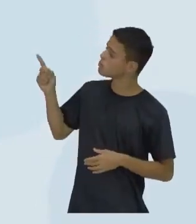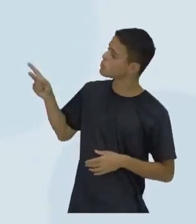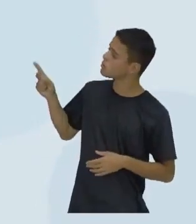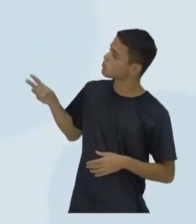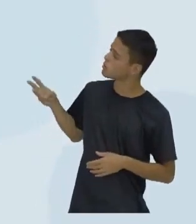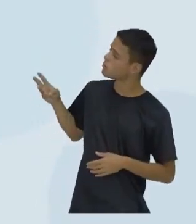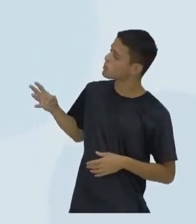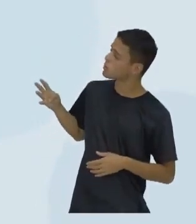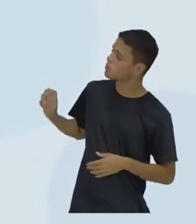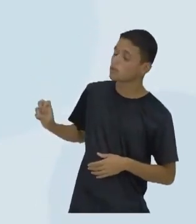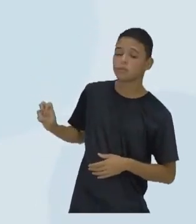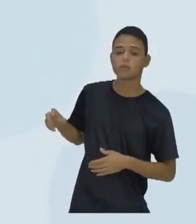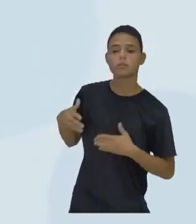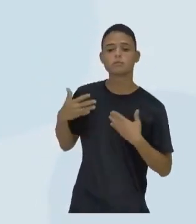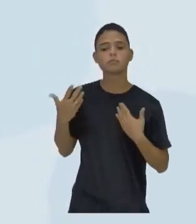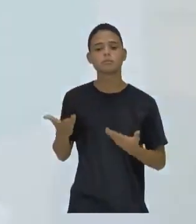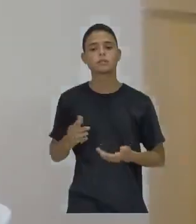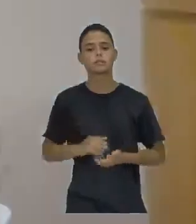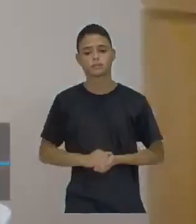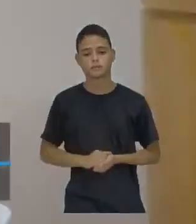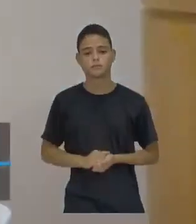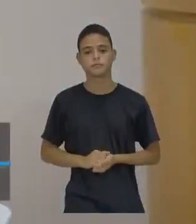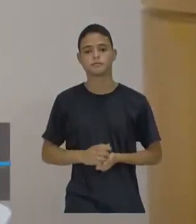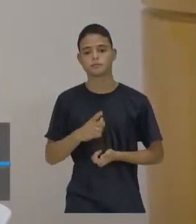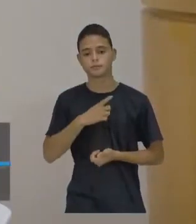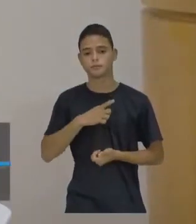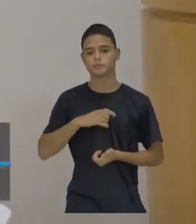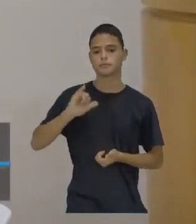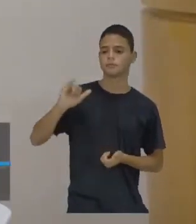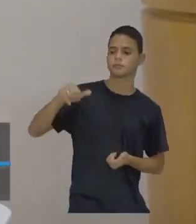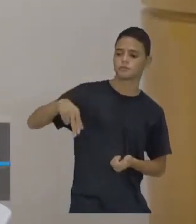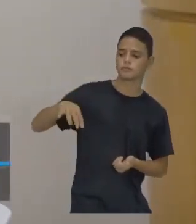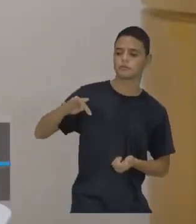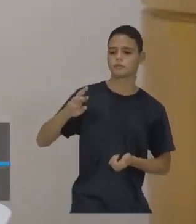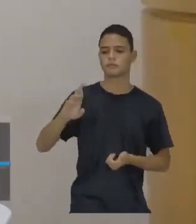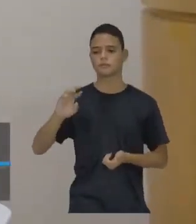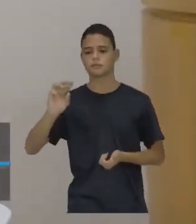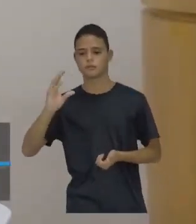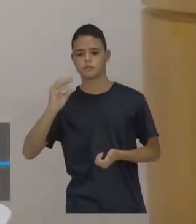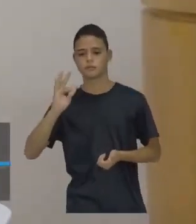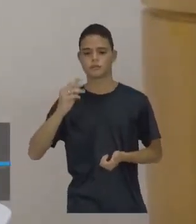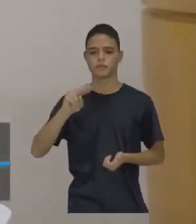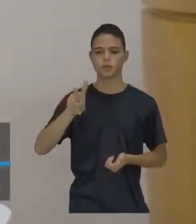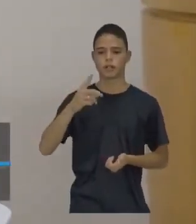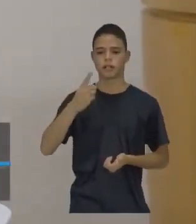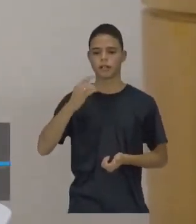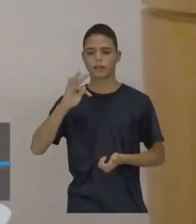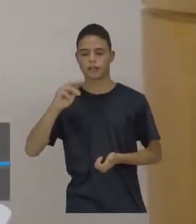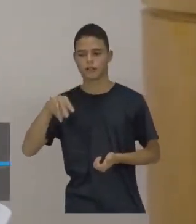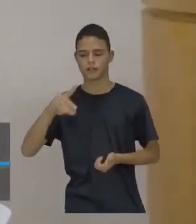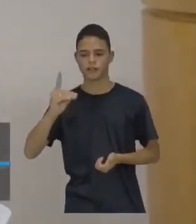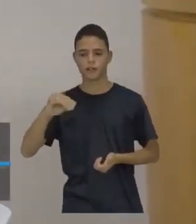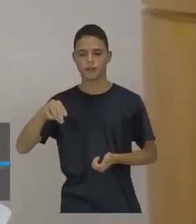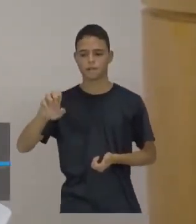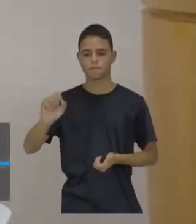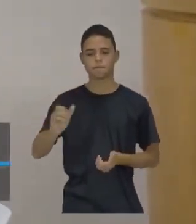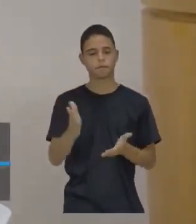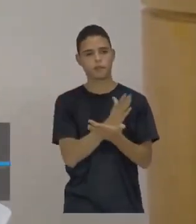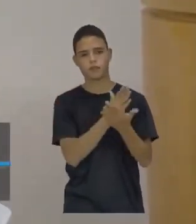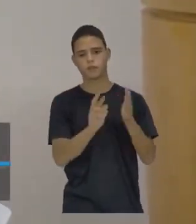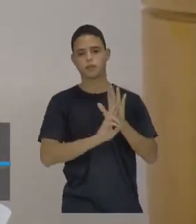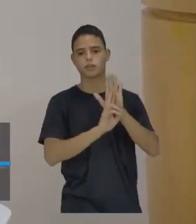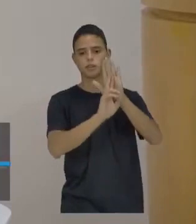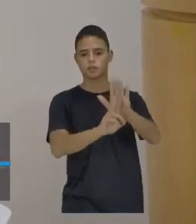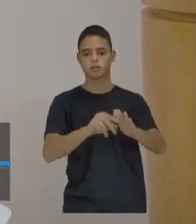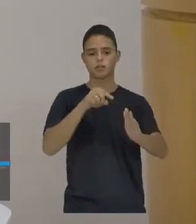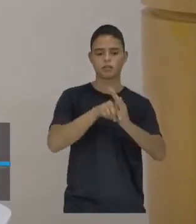crônica ou metáfora. Né? Seria? Eles estão falando que é a intertextualidade. Ambos falam do mesmo assunto, de formas diferentes, né? Um trazendo referências,